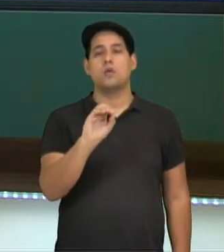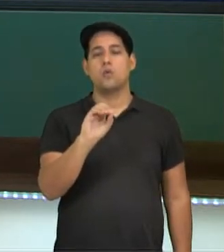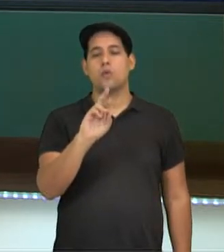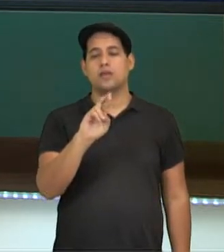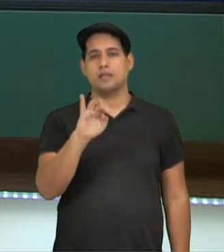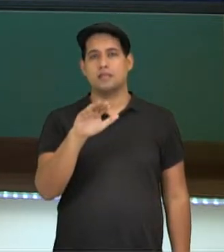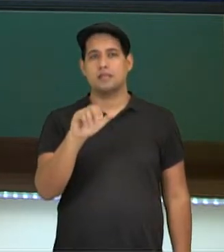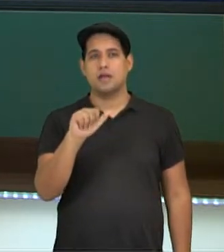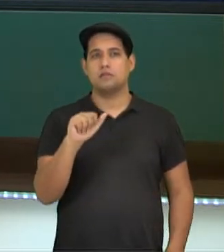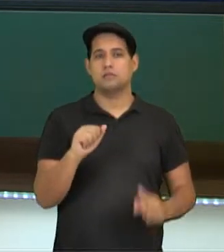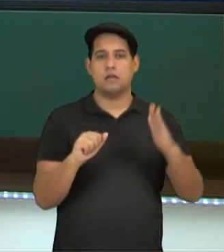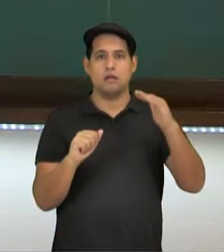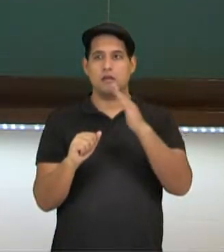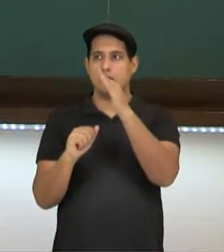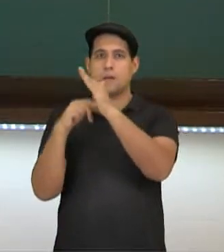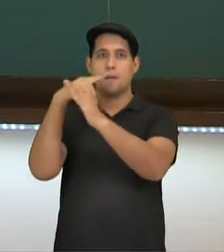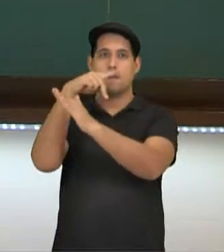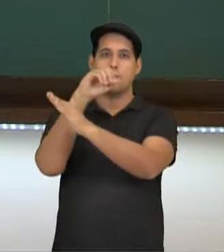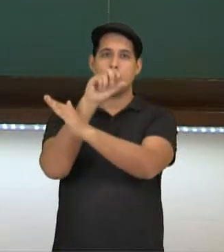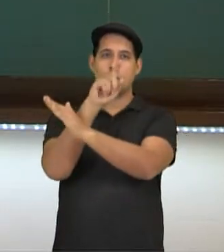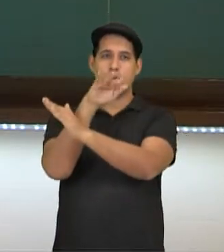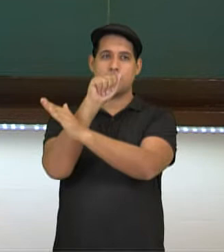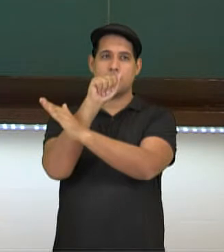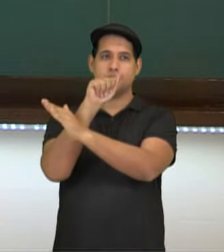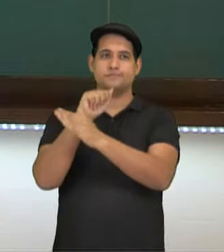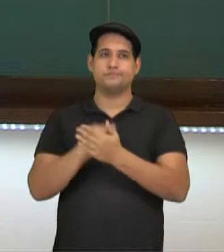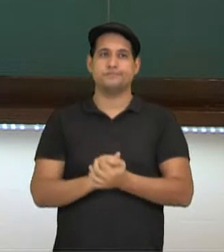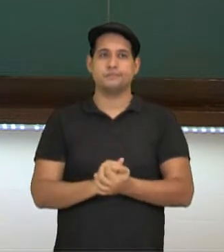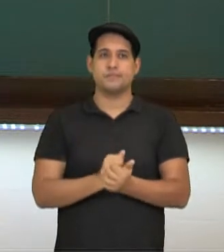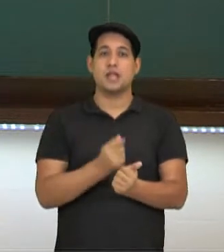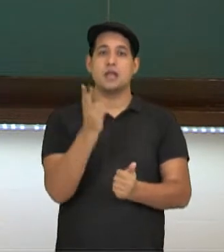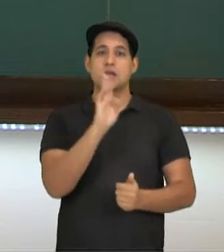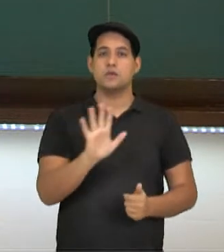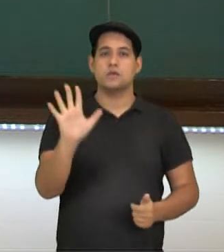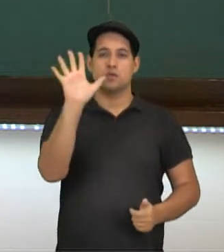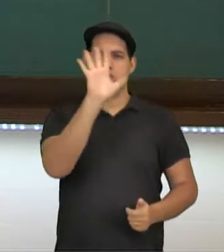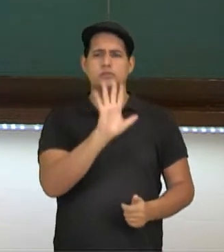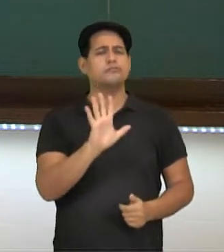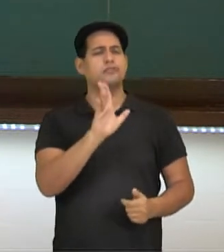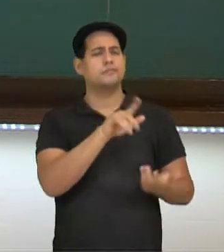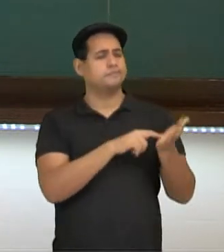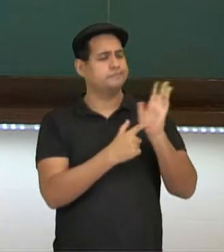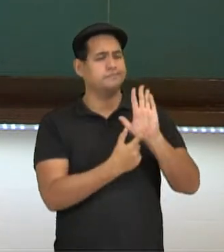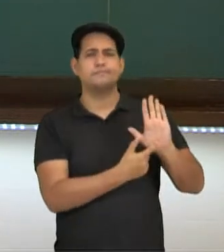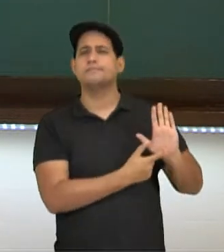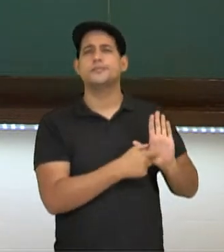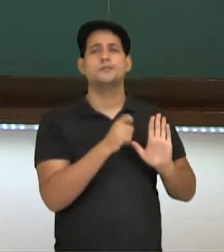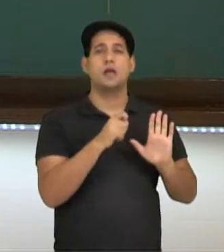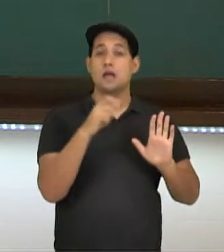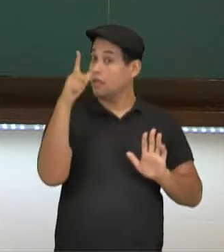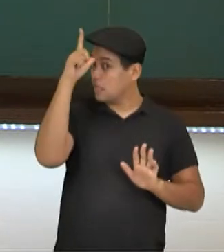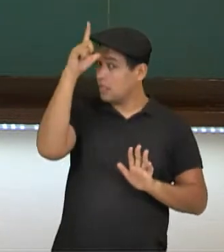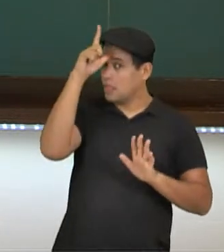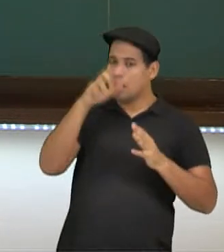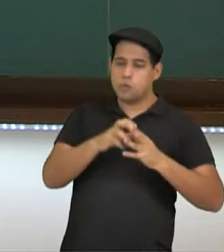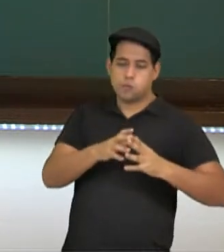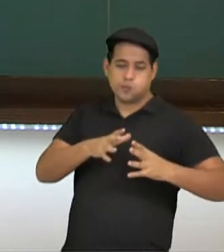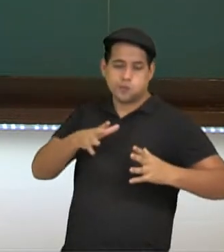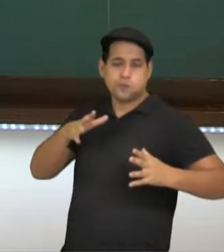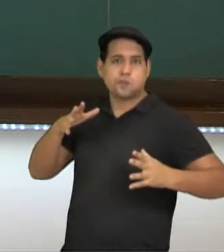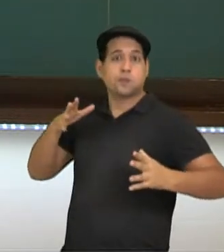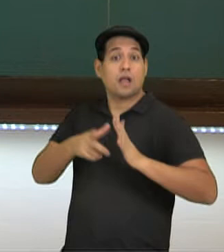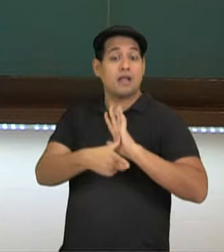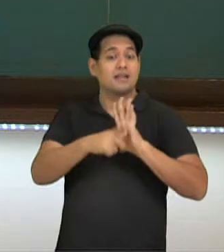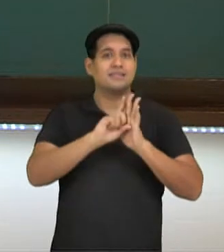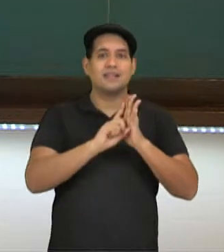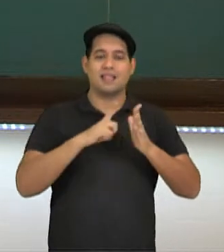chamado Corredor Polonês. Então, essas ocupações aqui já mostravam o expansionismo alemão antes mesmo da